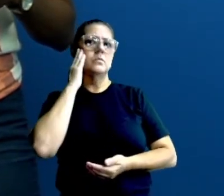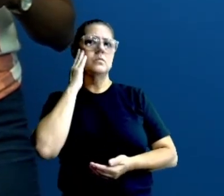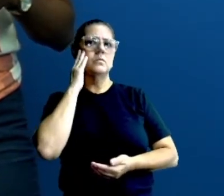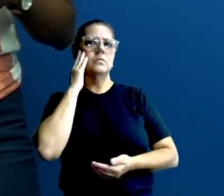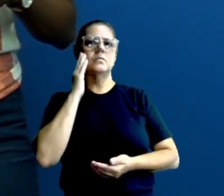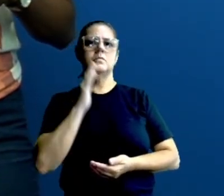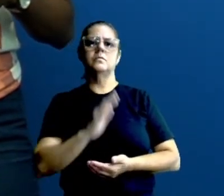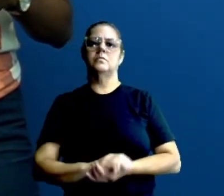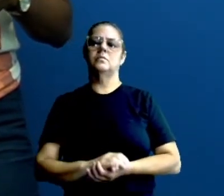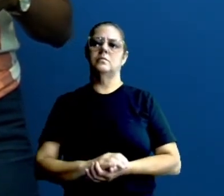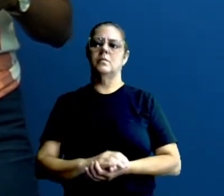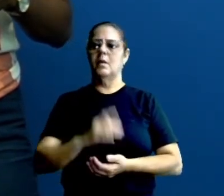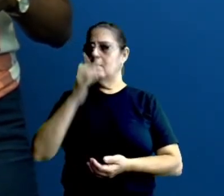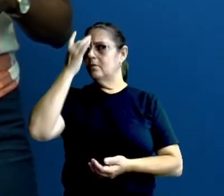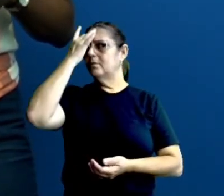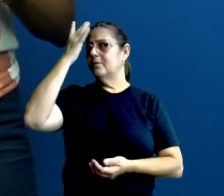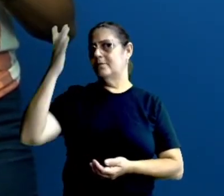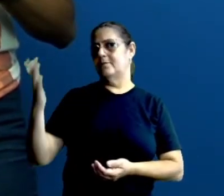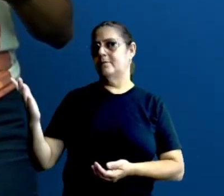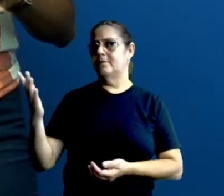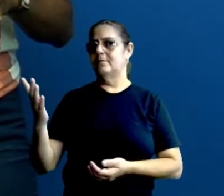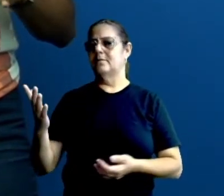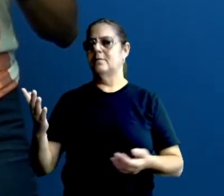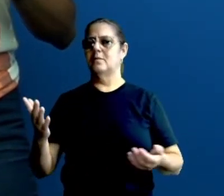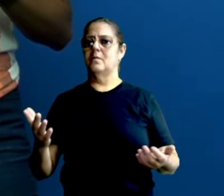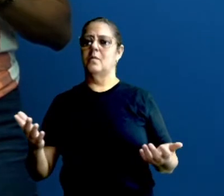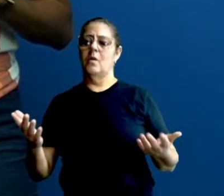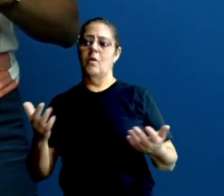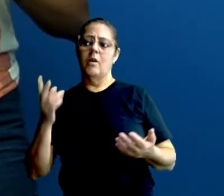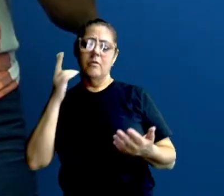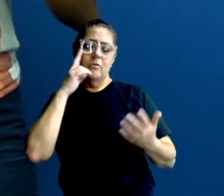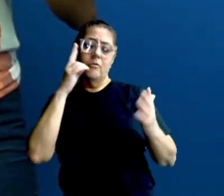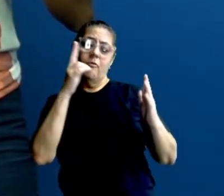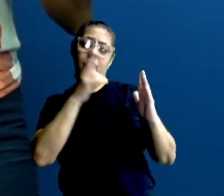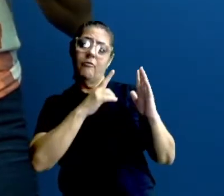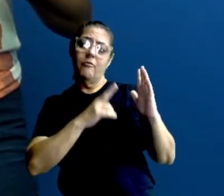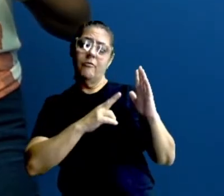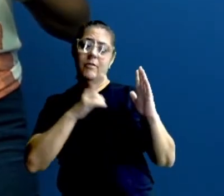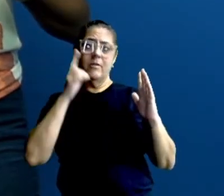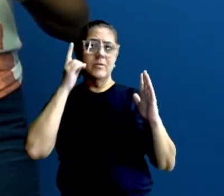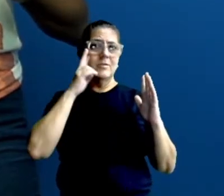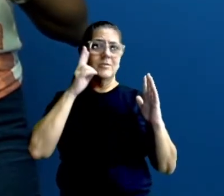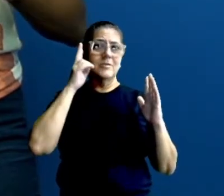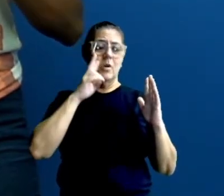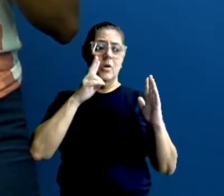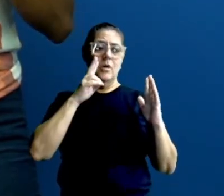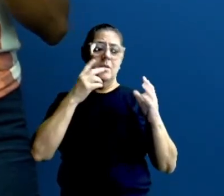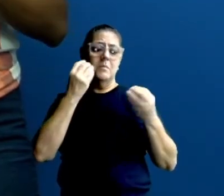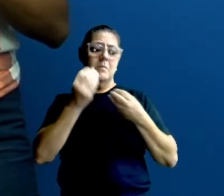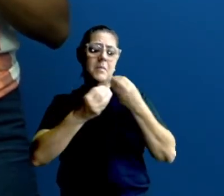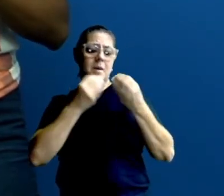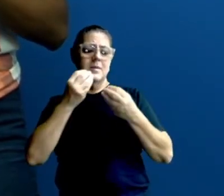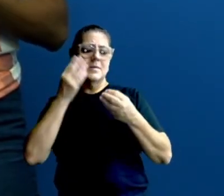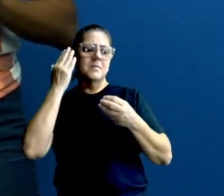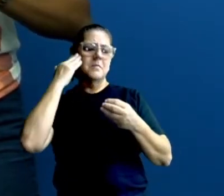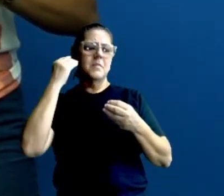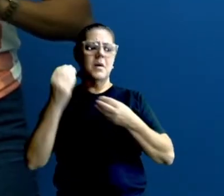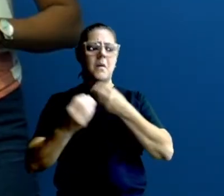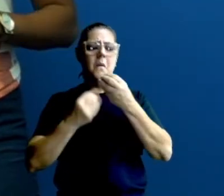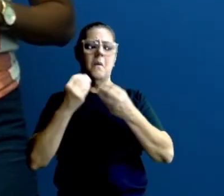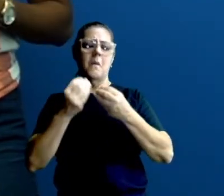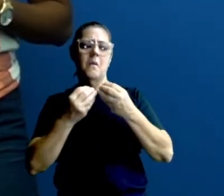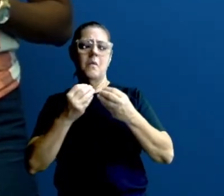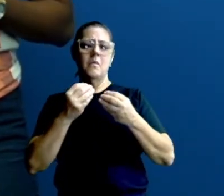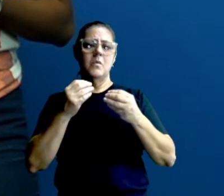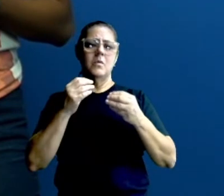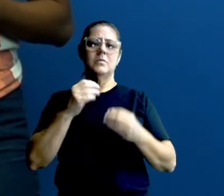compreender Agora ficou fácil né quando a gente veio uma historinha assim você precisa analisar esses pontos estão você é em casa